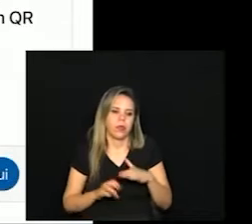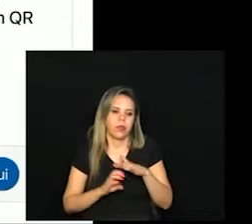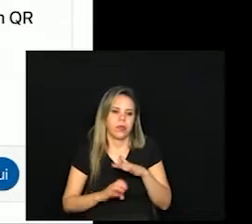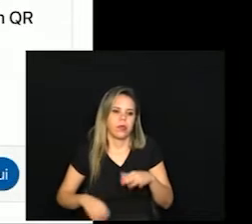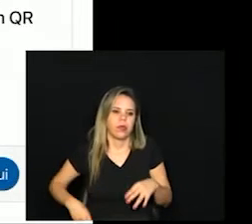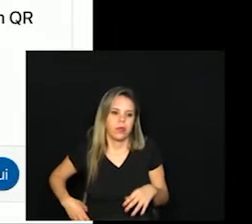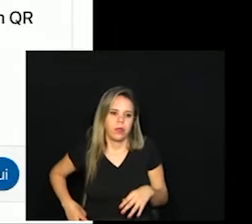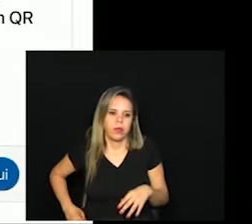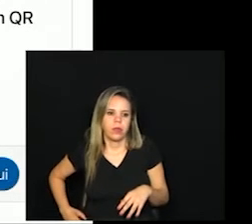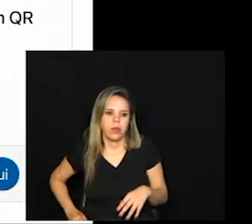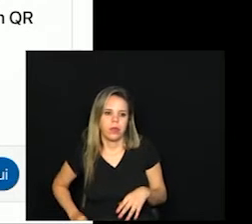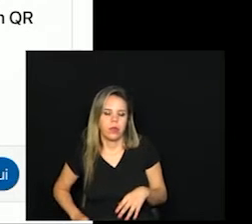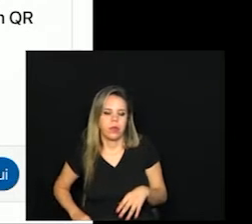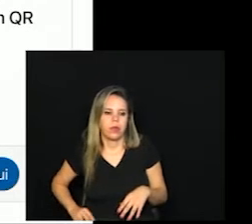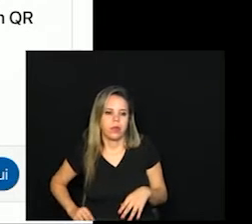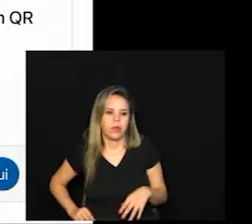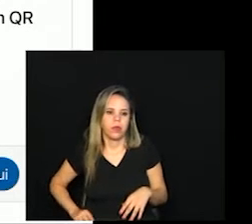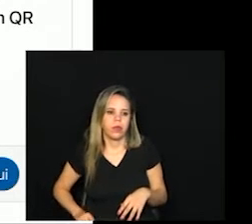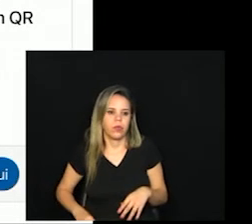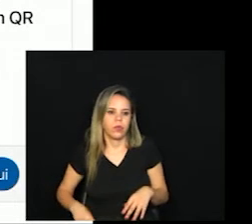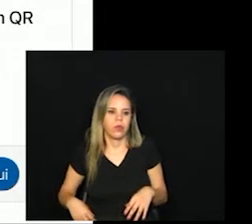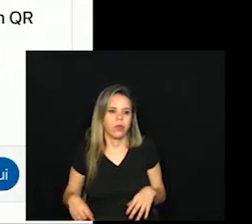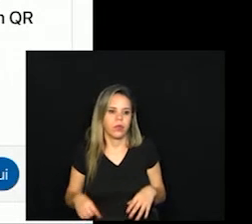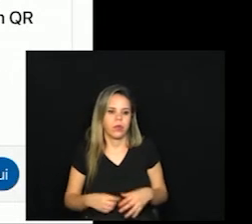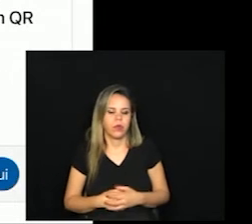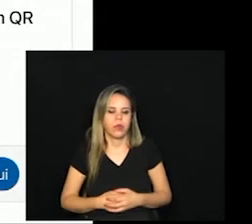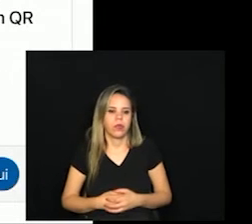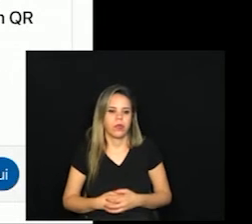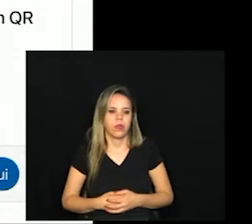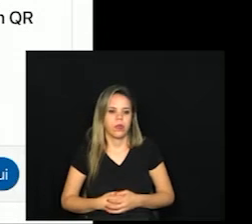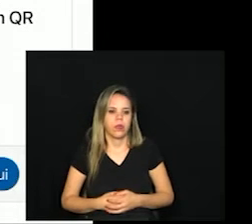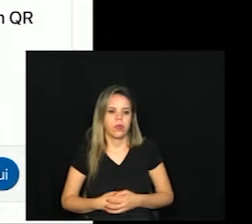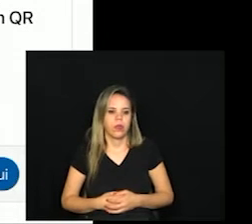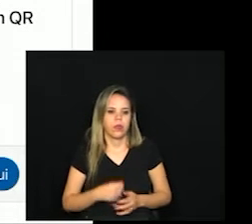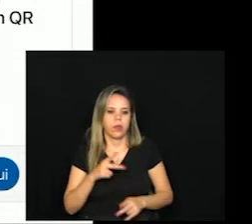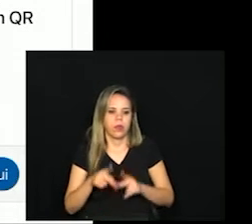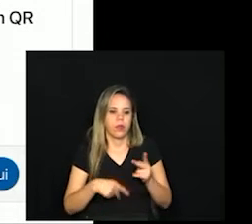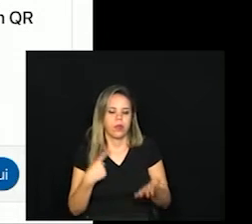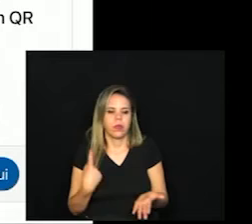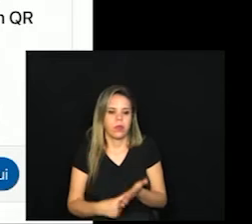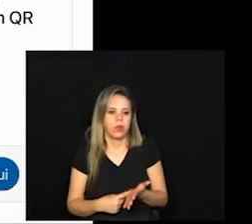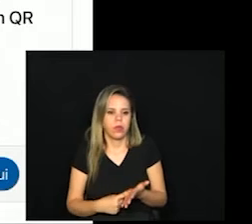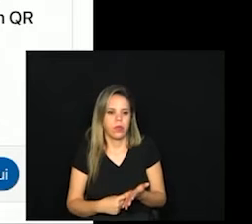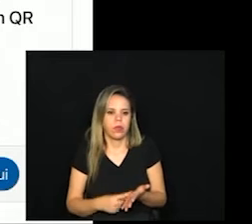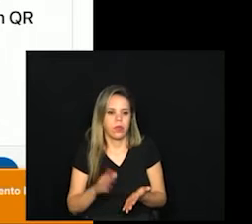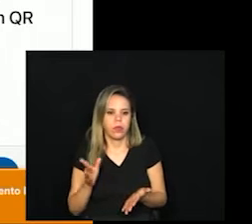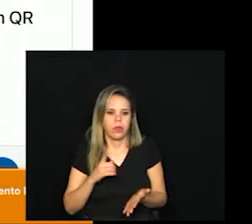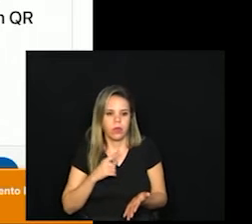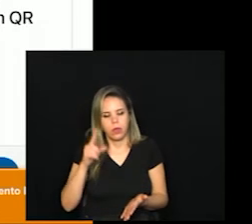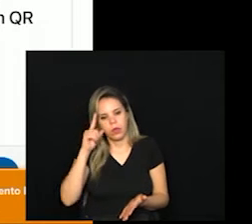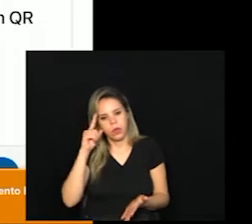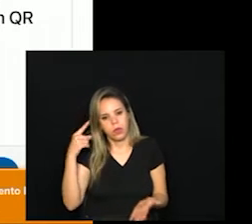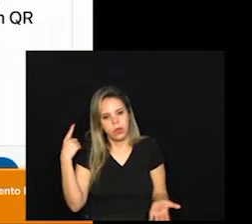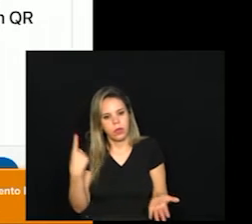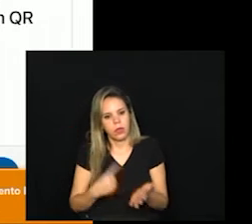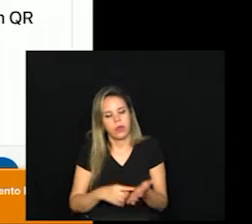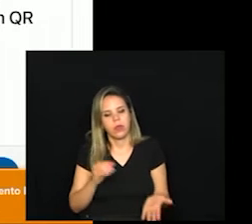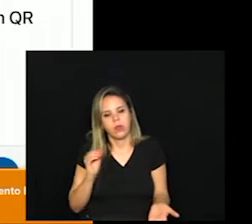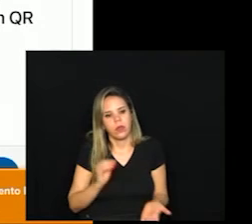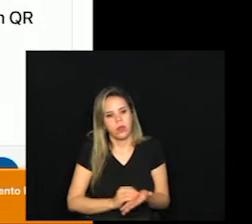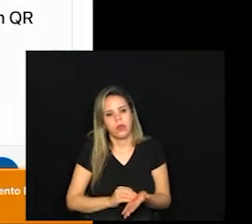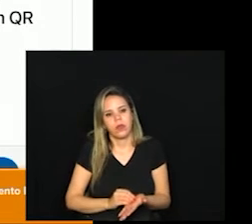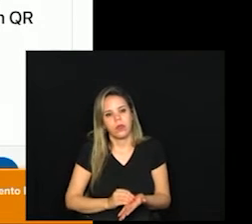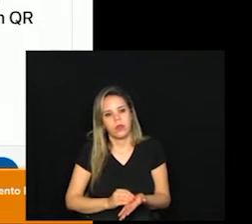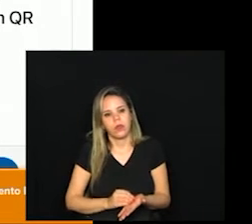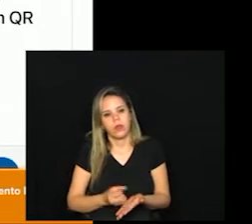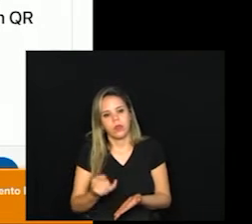empresa. Enquanto isso, a gente tem esses públicos. Quem agendou, já tem a data marcada, tem aí